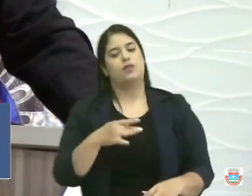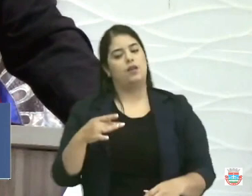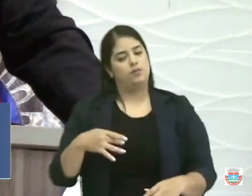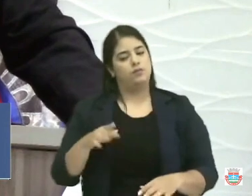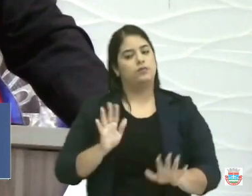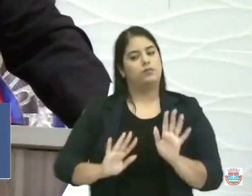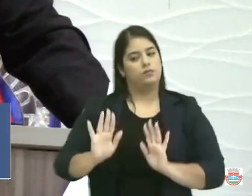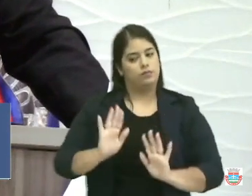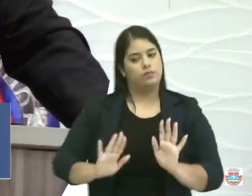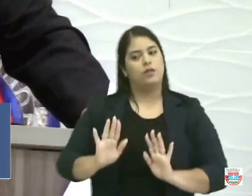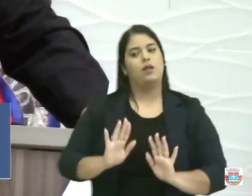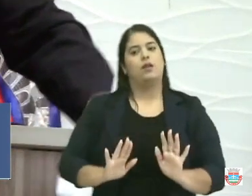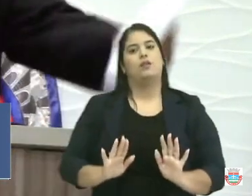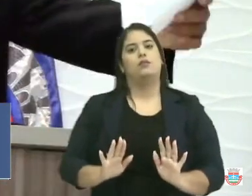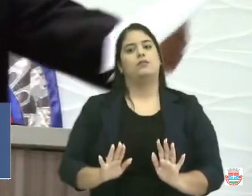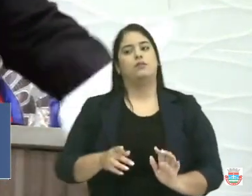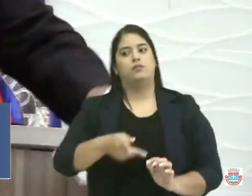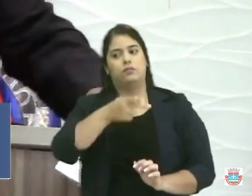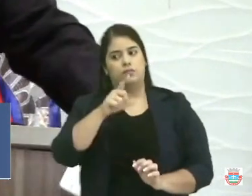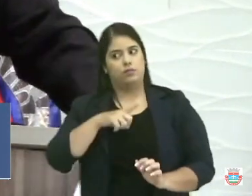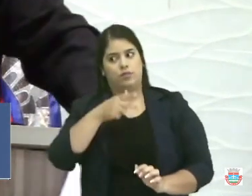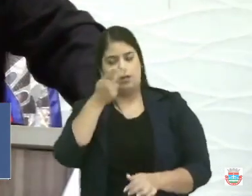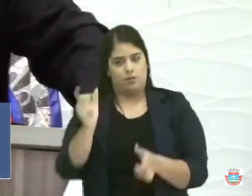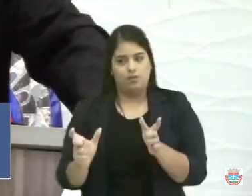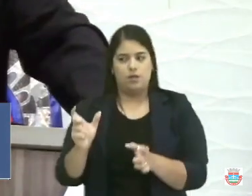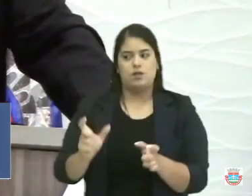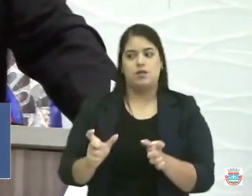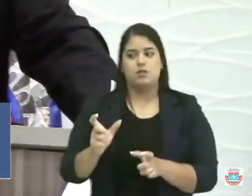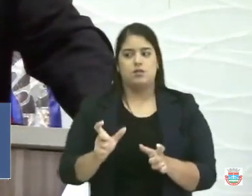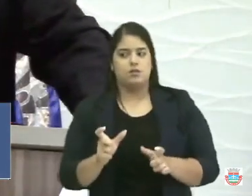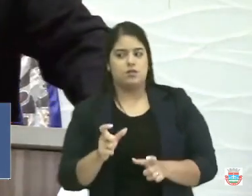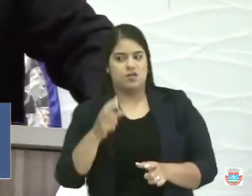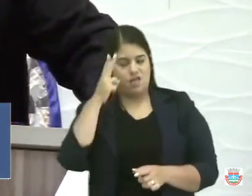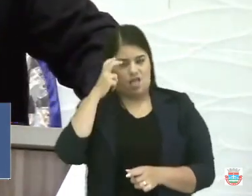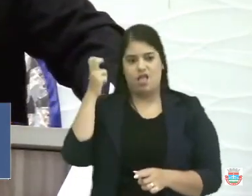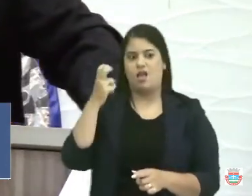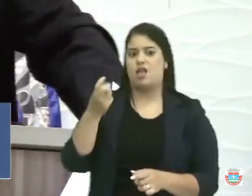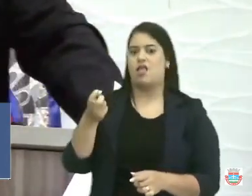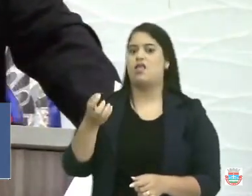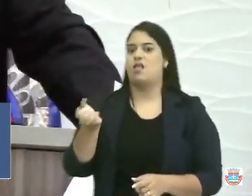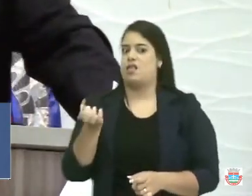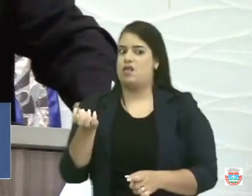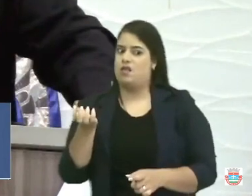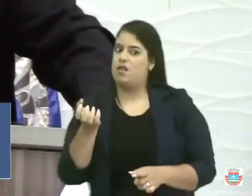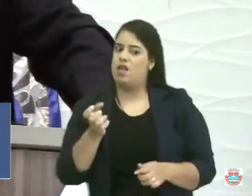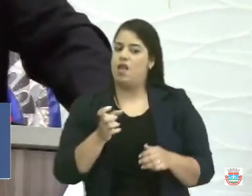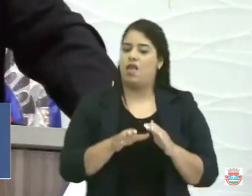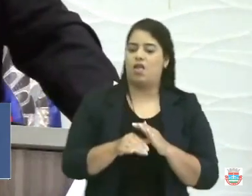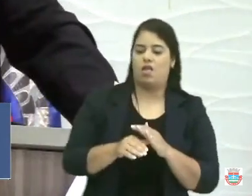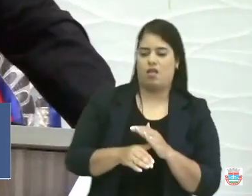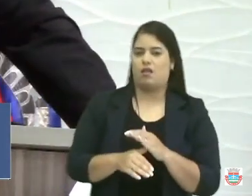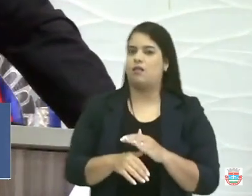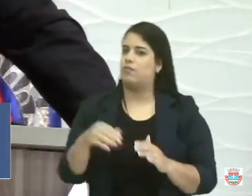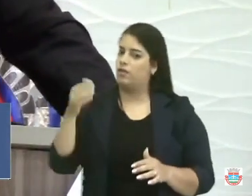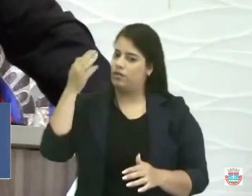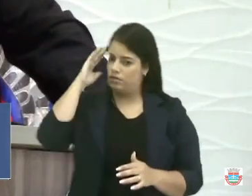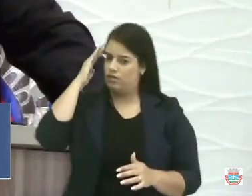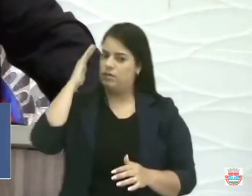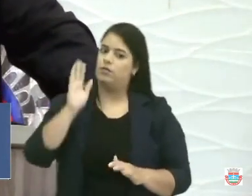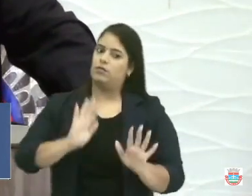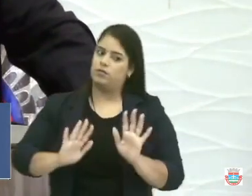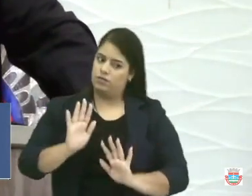aí, roubando o senhor, roubando. E o senhor dando de beijo, de ver o senhor dar seixa baixa dos seus empregados, cuidar dos seus empregados. O senhor não está tomando conta da sua